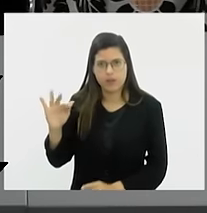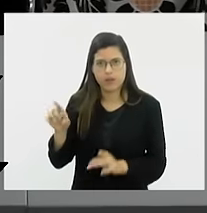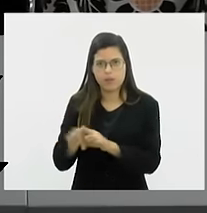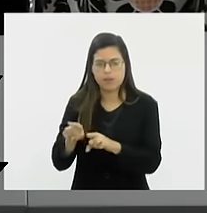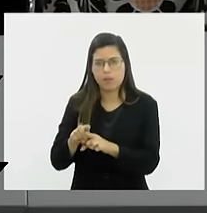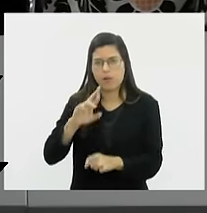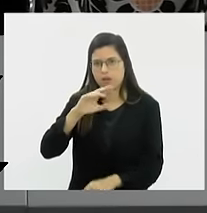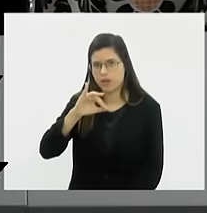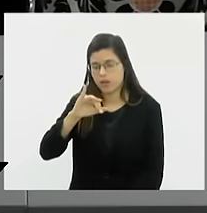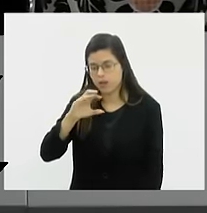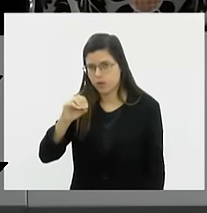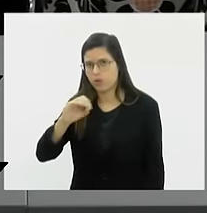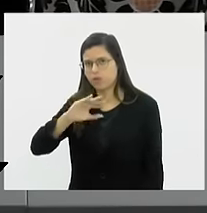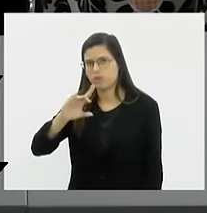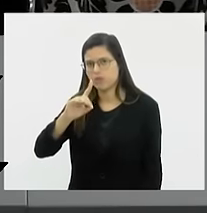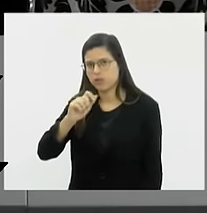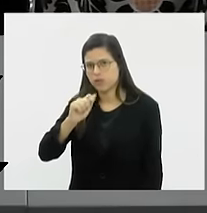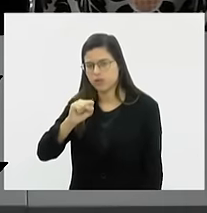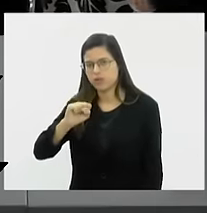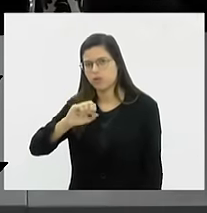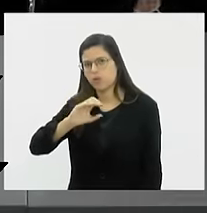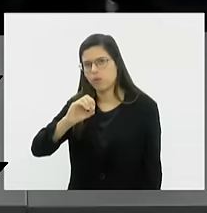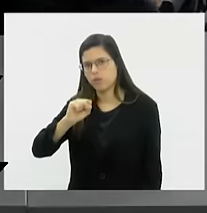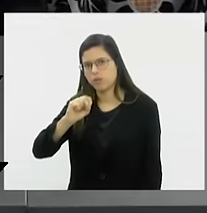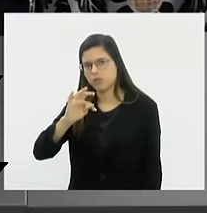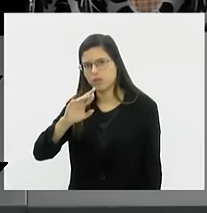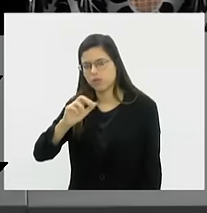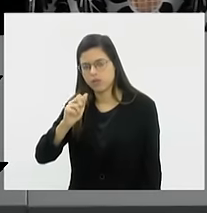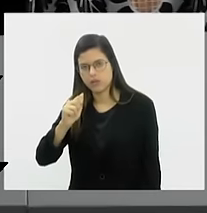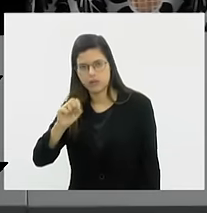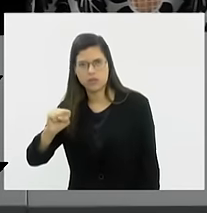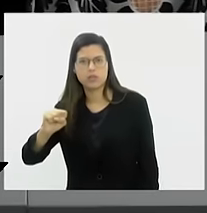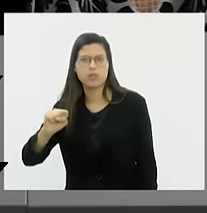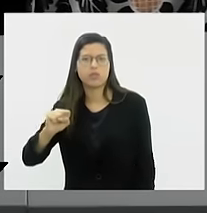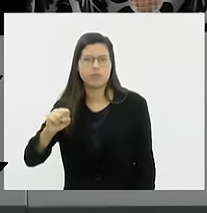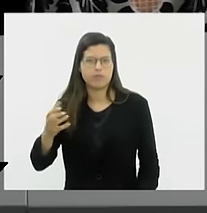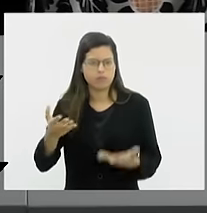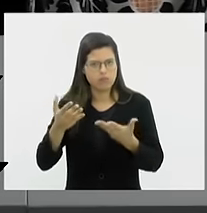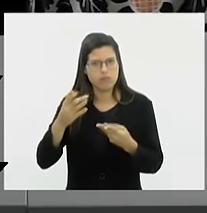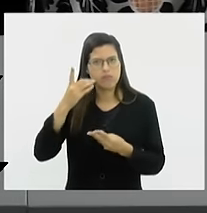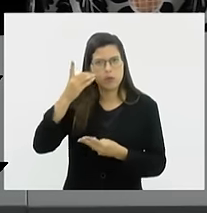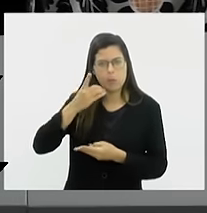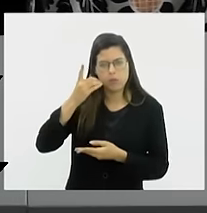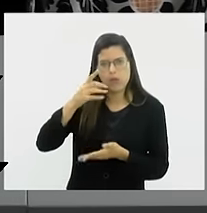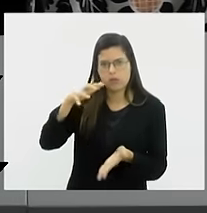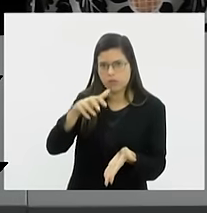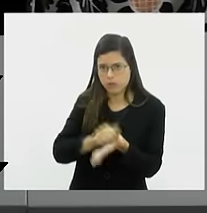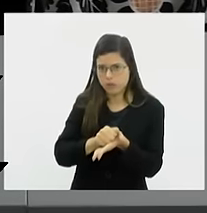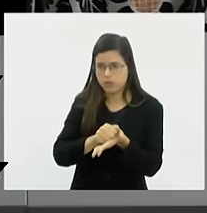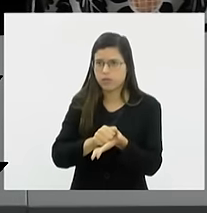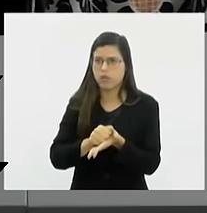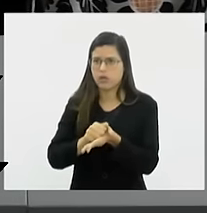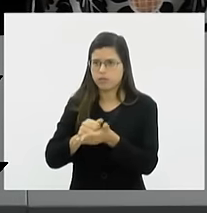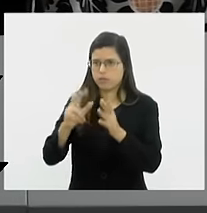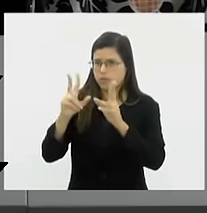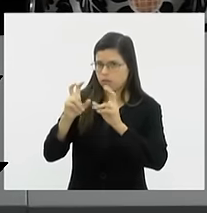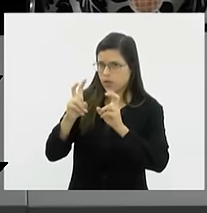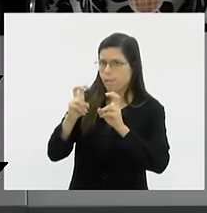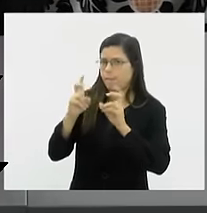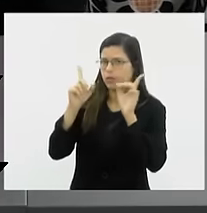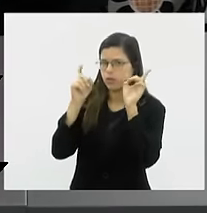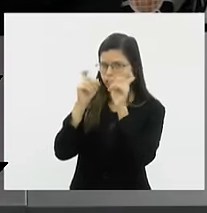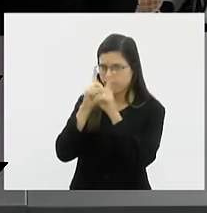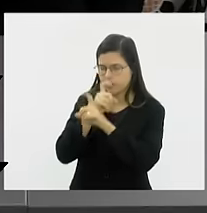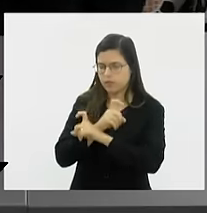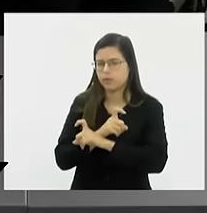local, gostaria até que os nobres deputados registrassem, é um tema bem sensível, porque a